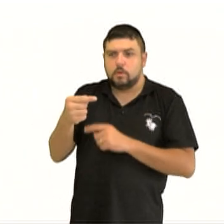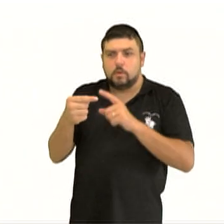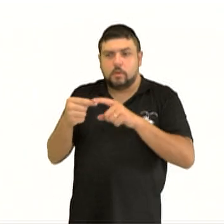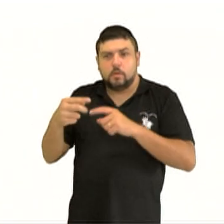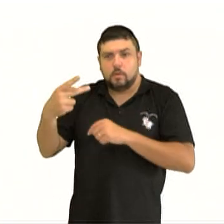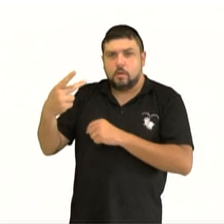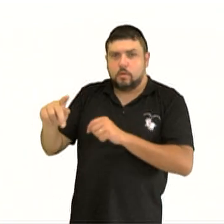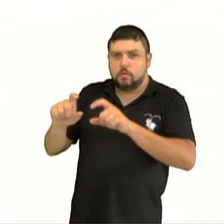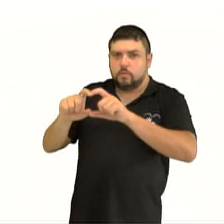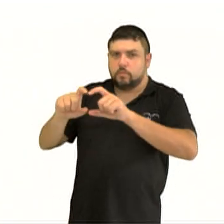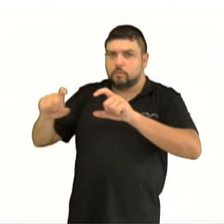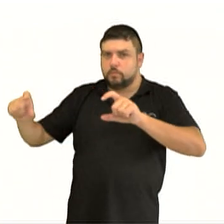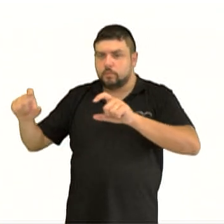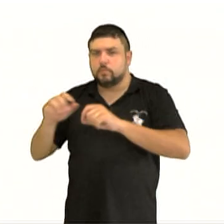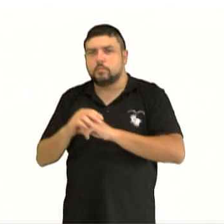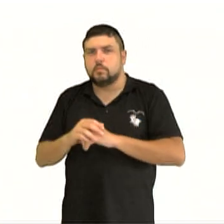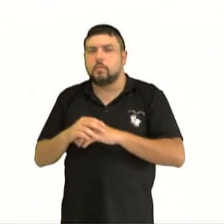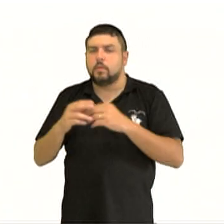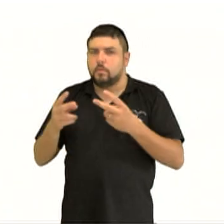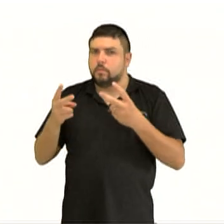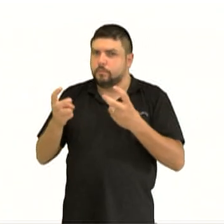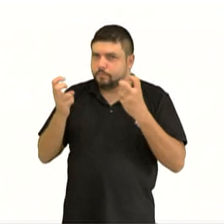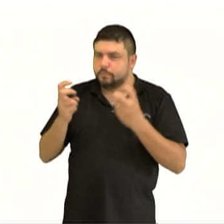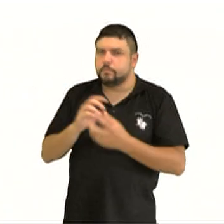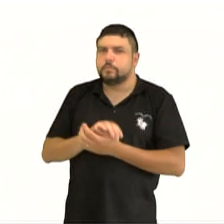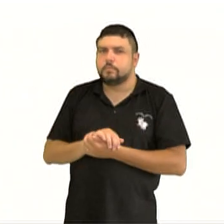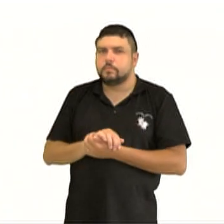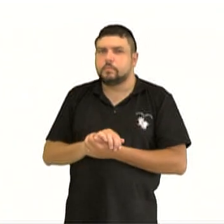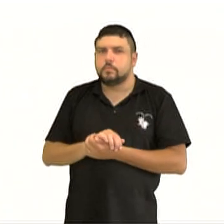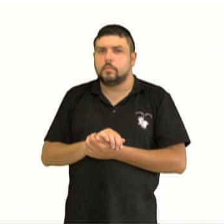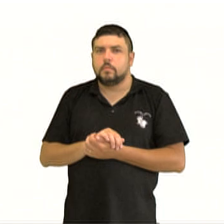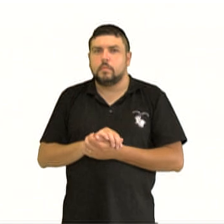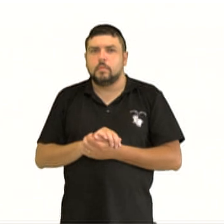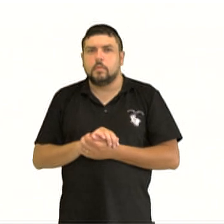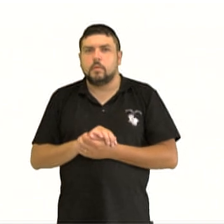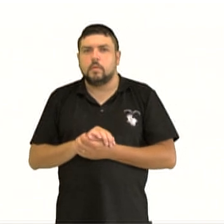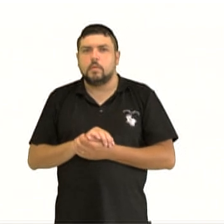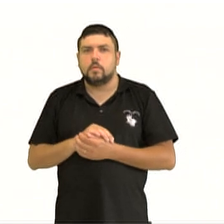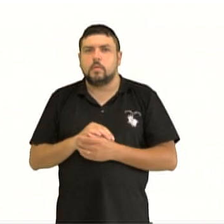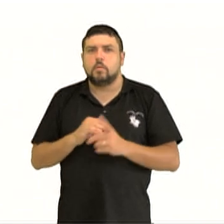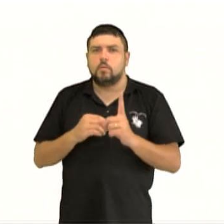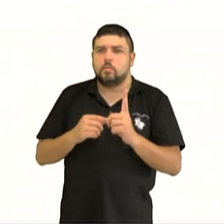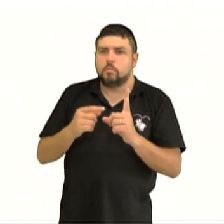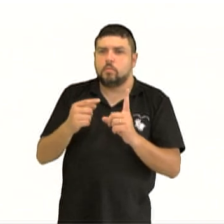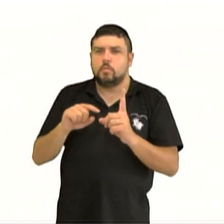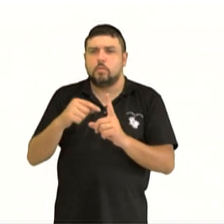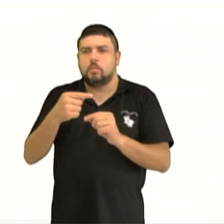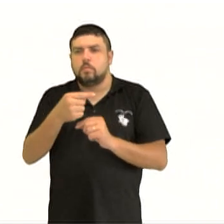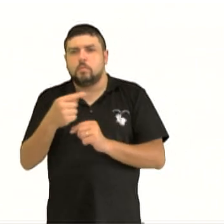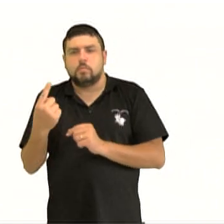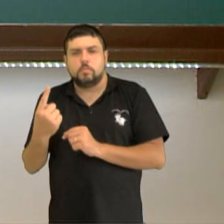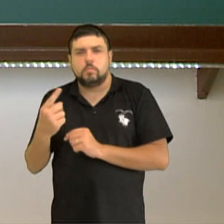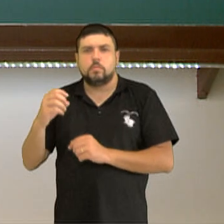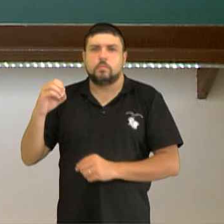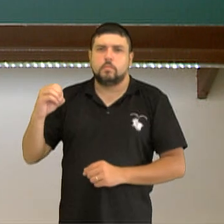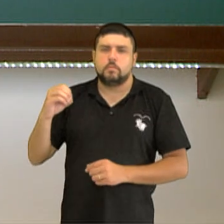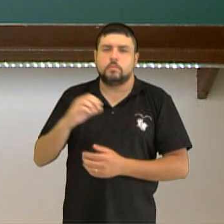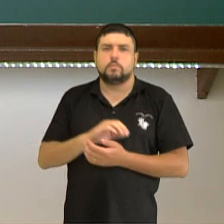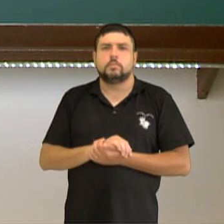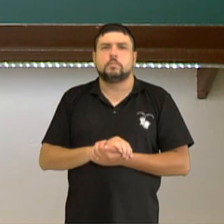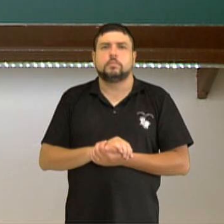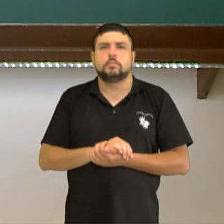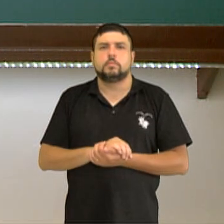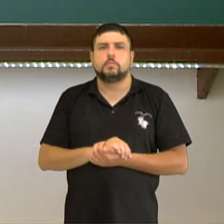função, tá? Então, observe bem isso. Menos 1 com 1 dá 0. Feito essa tabela